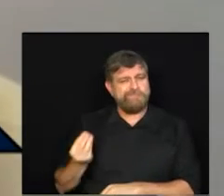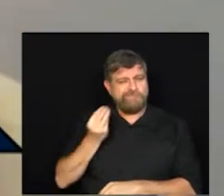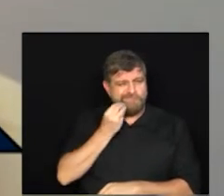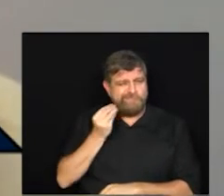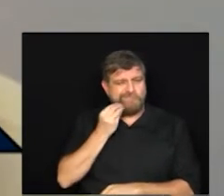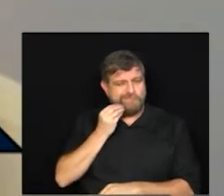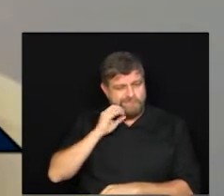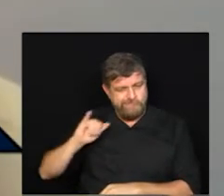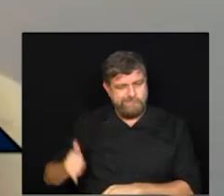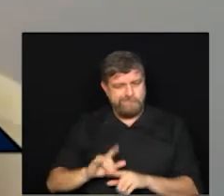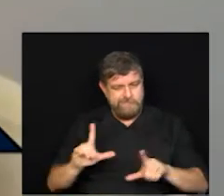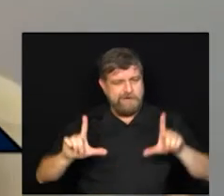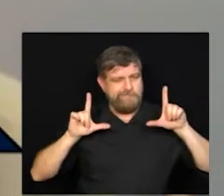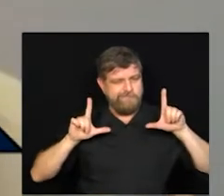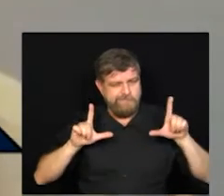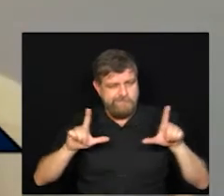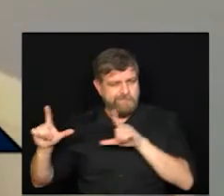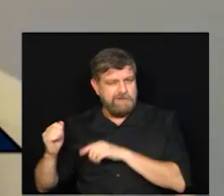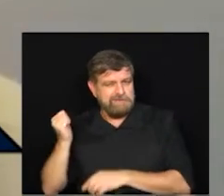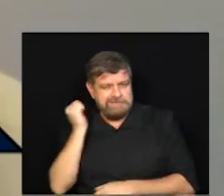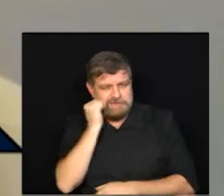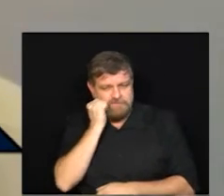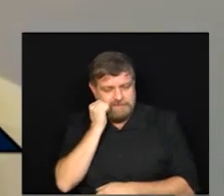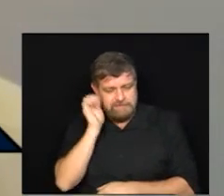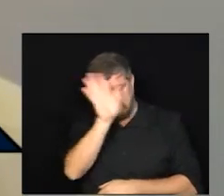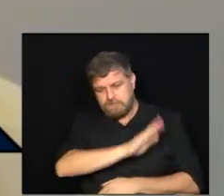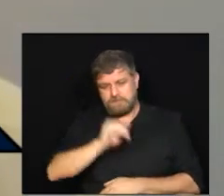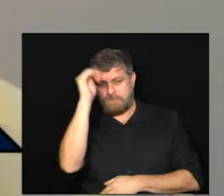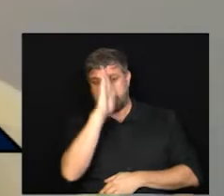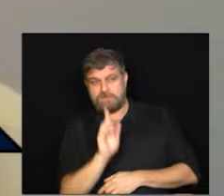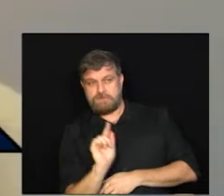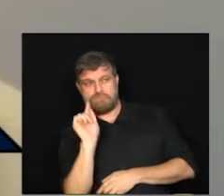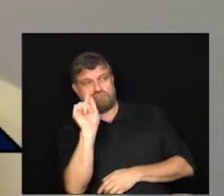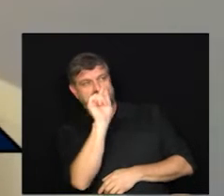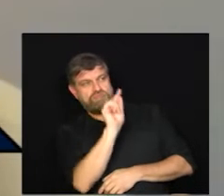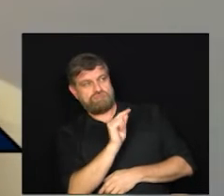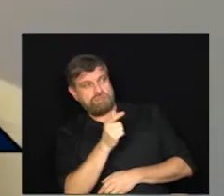nós vimos em muitos casos pelo país afora,